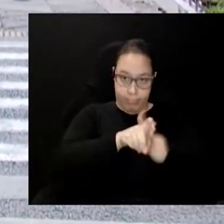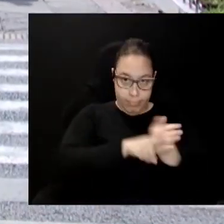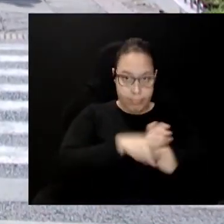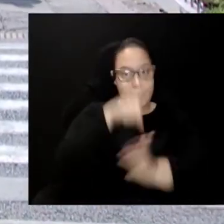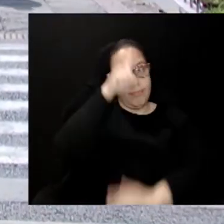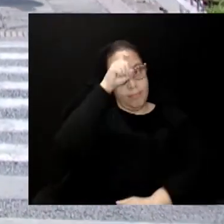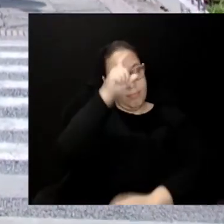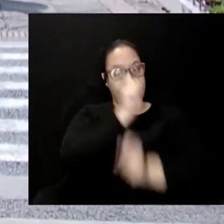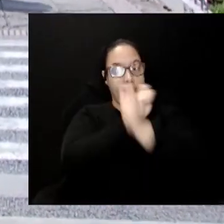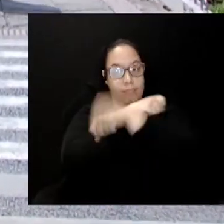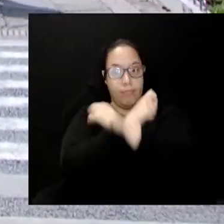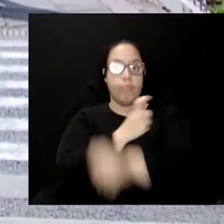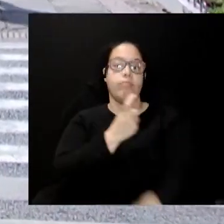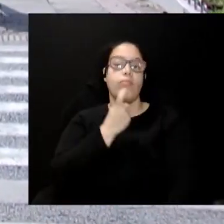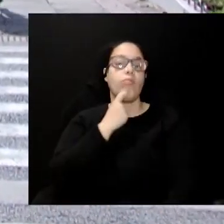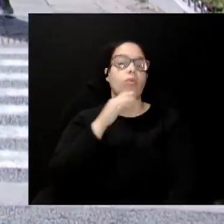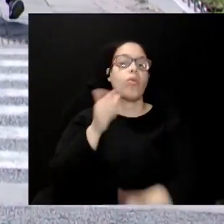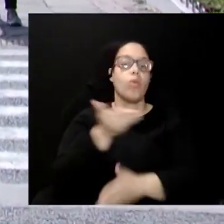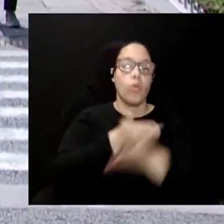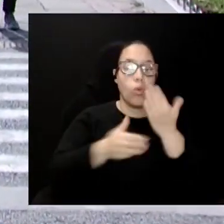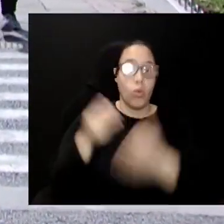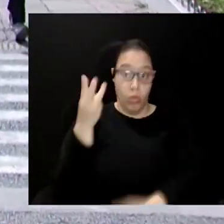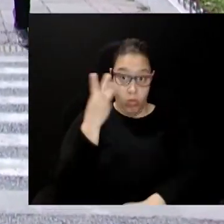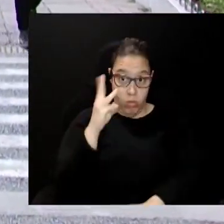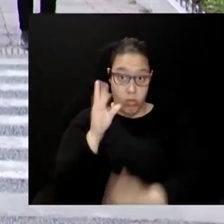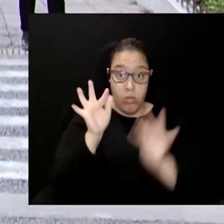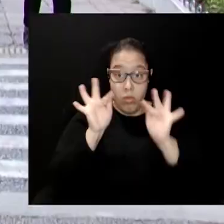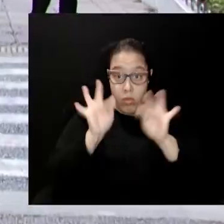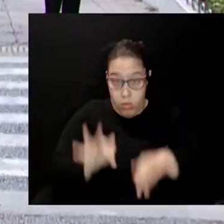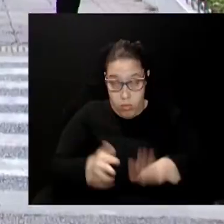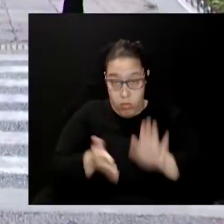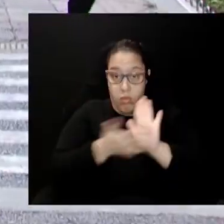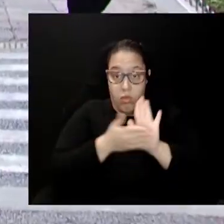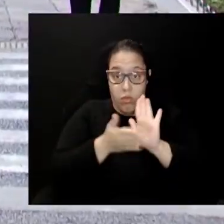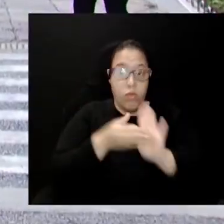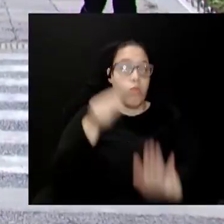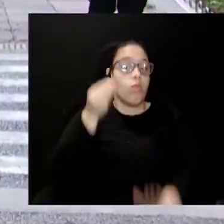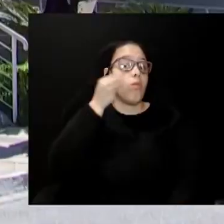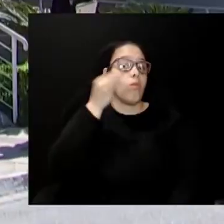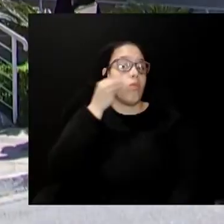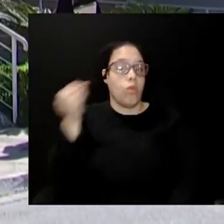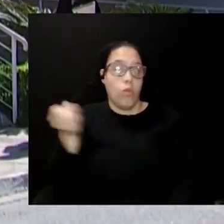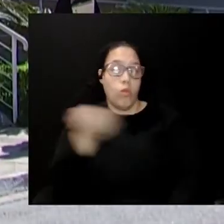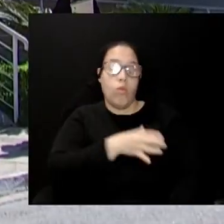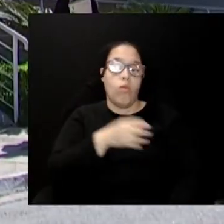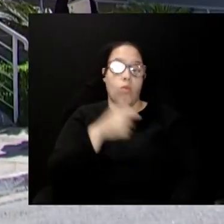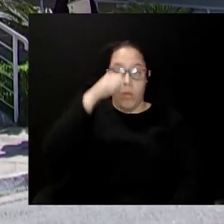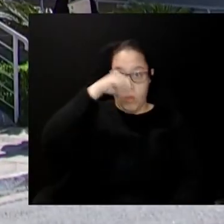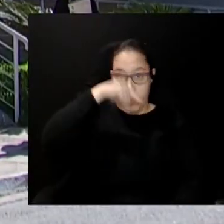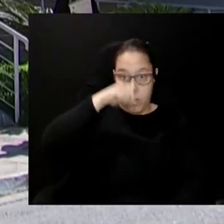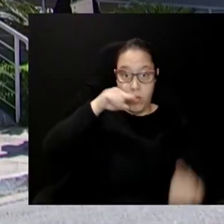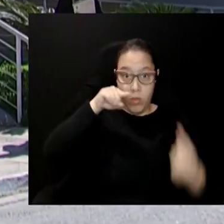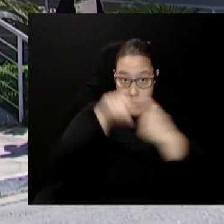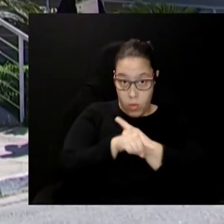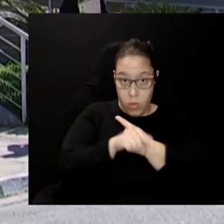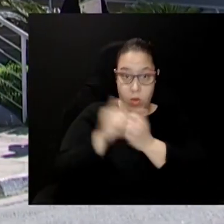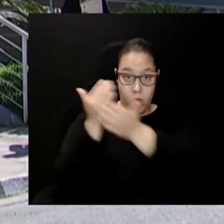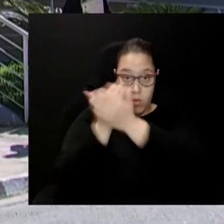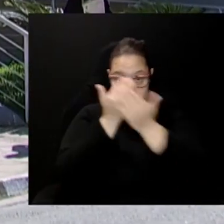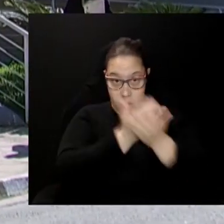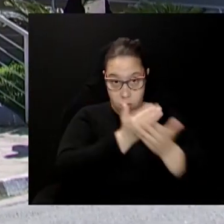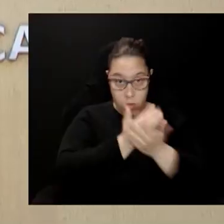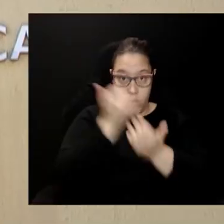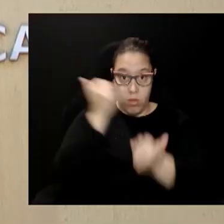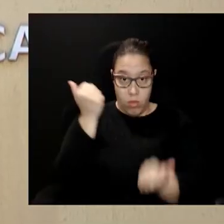Campinas conduz a terceira e última etapa de testes de uma nova vacina contra a gripe. O estudo, feito em parceria com o